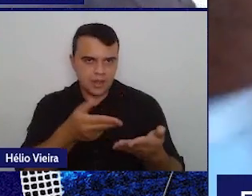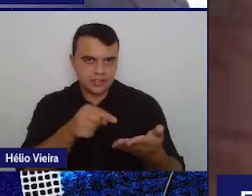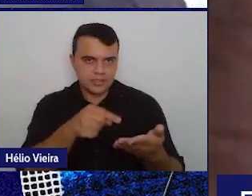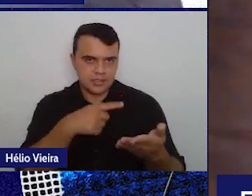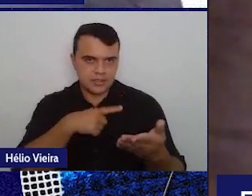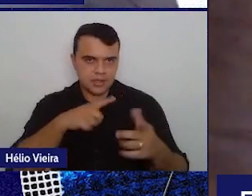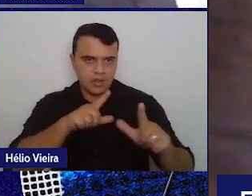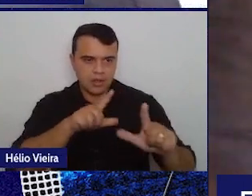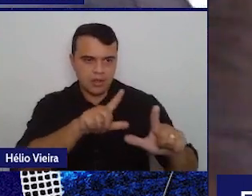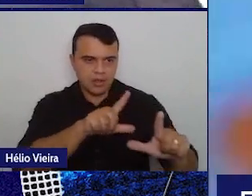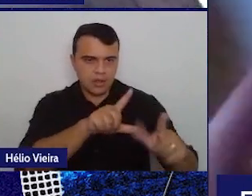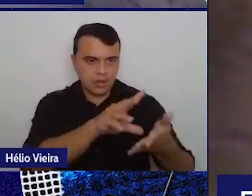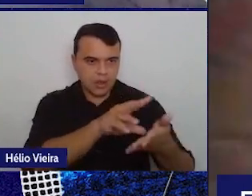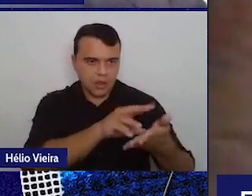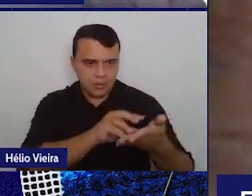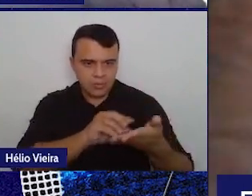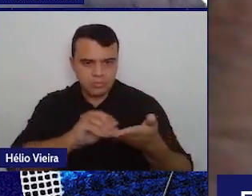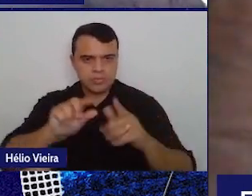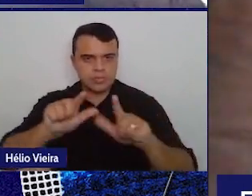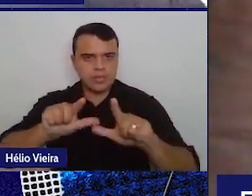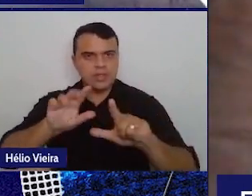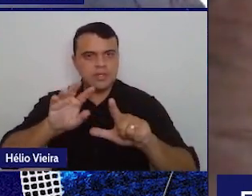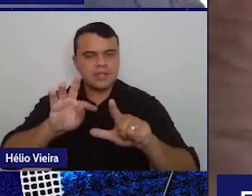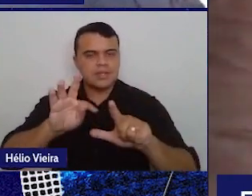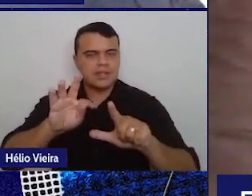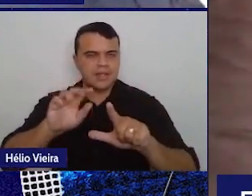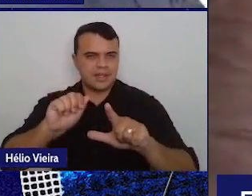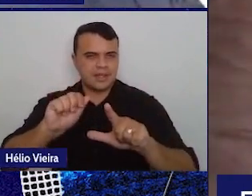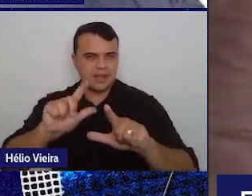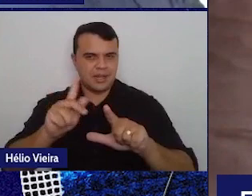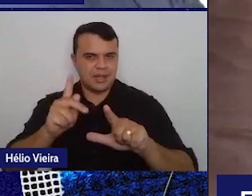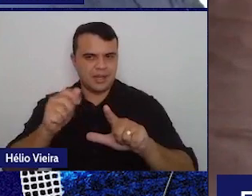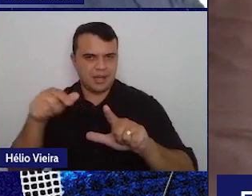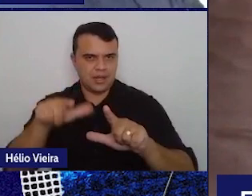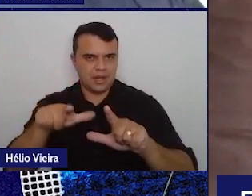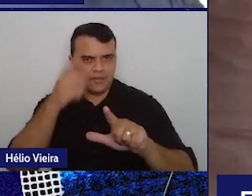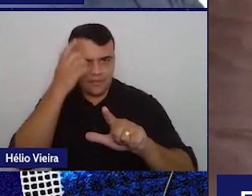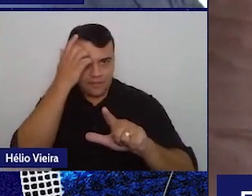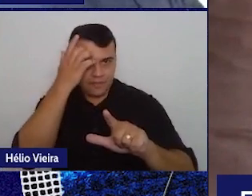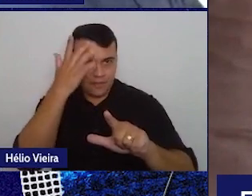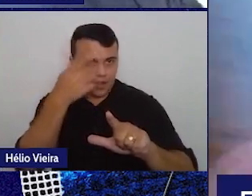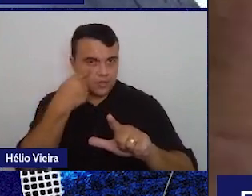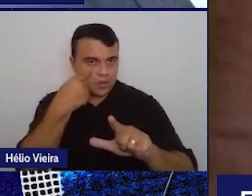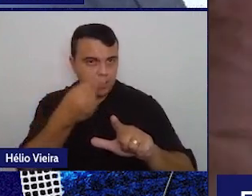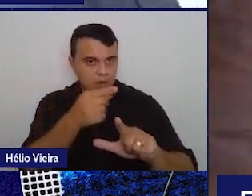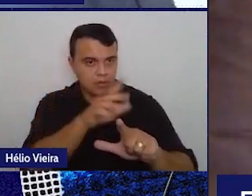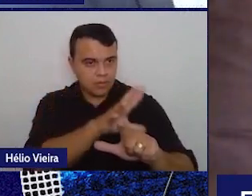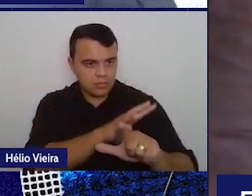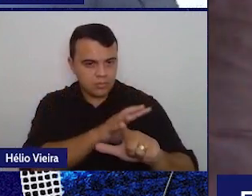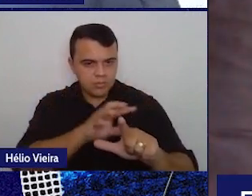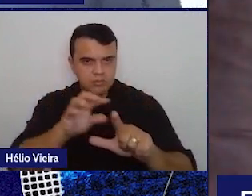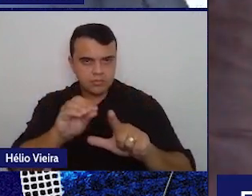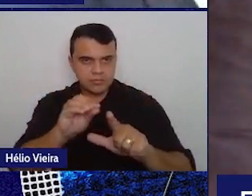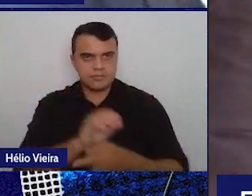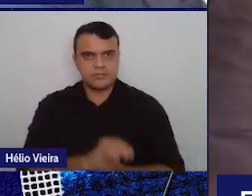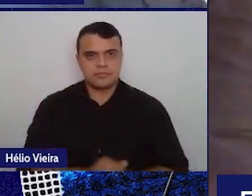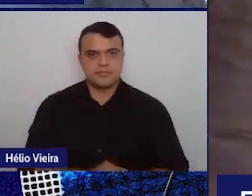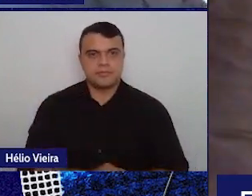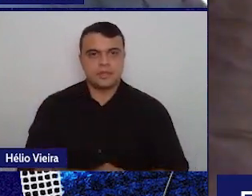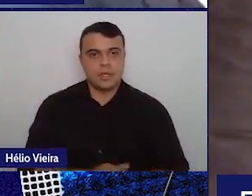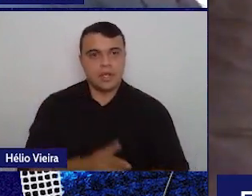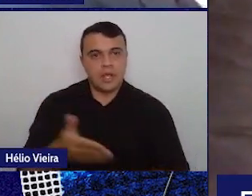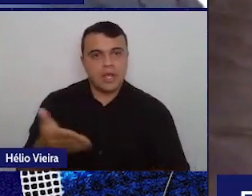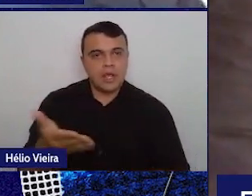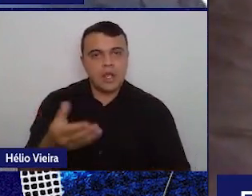já transferi para a talagarça, ó, tá vendo? Que é fácil de perceber, fácil de copiar. E o